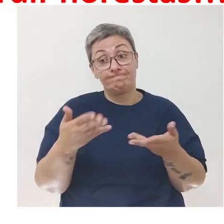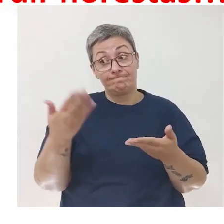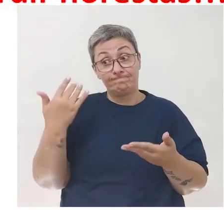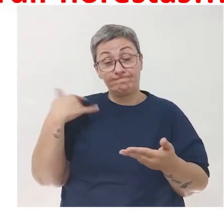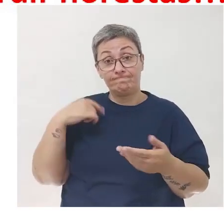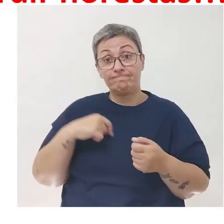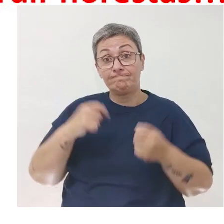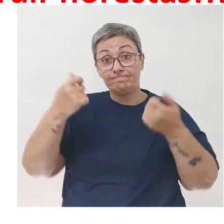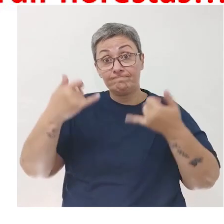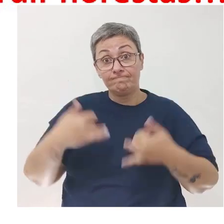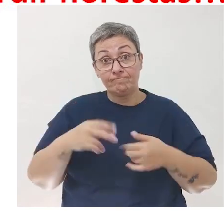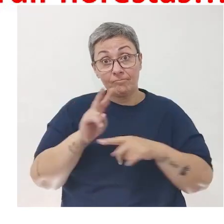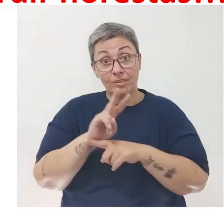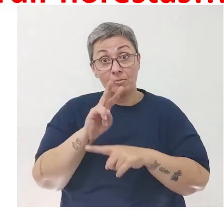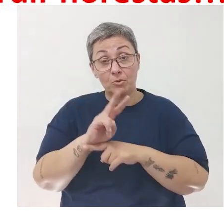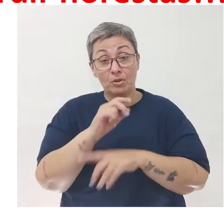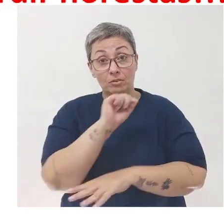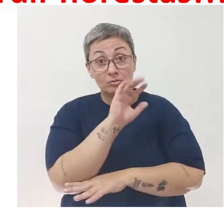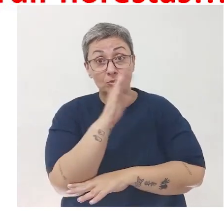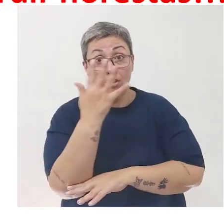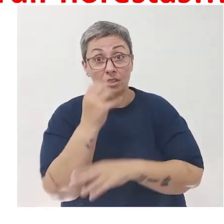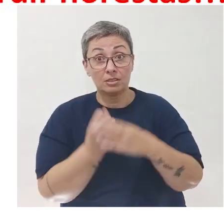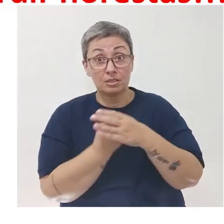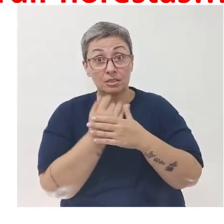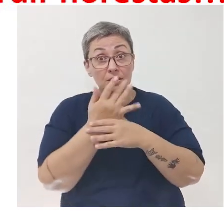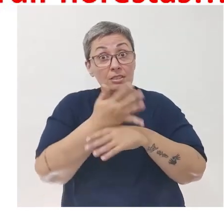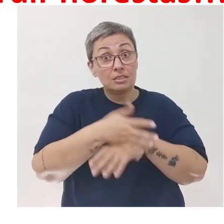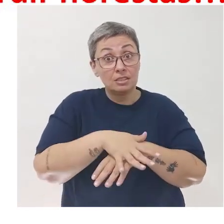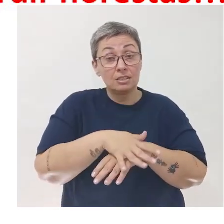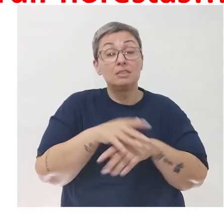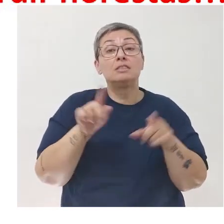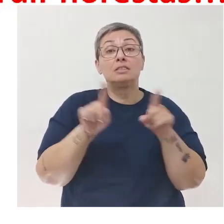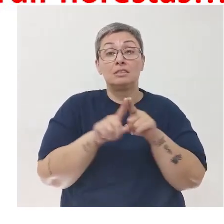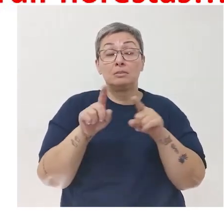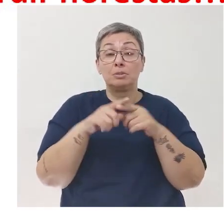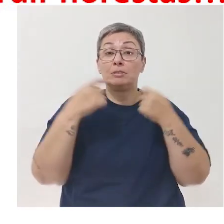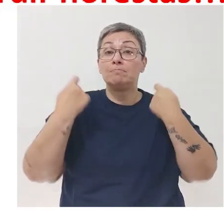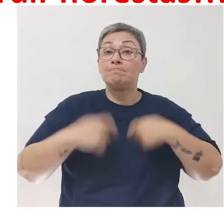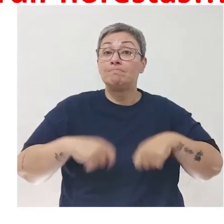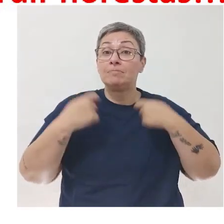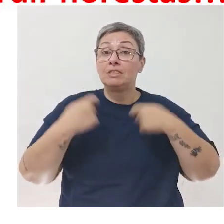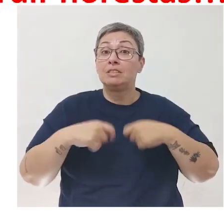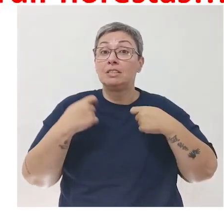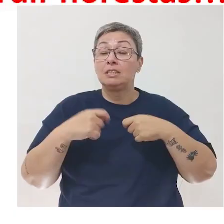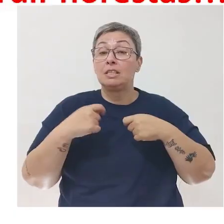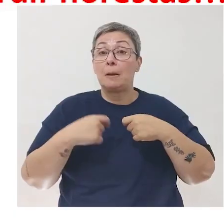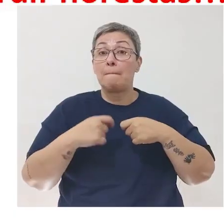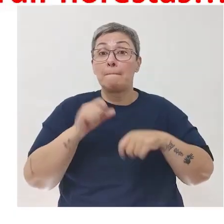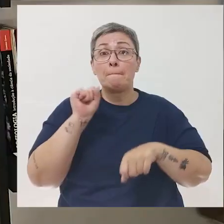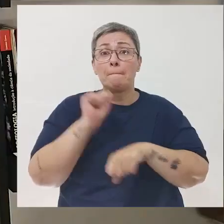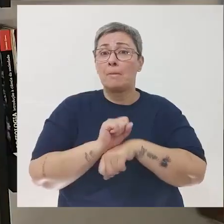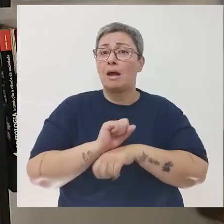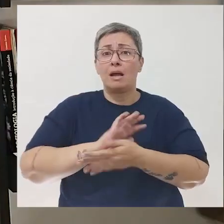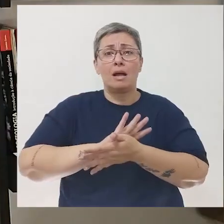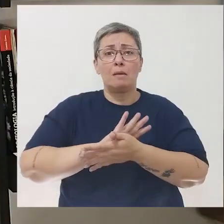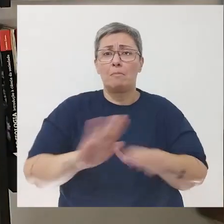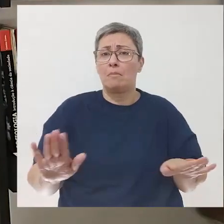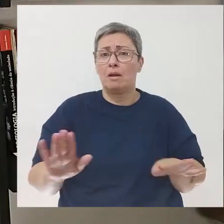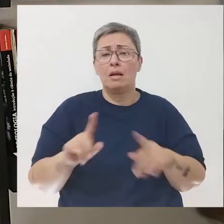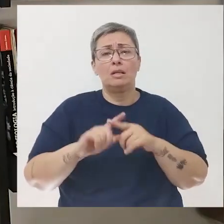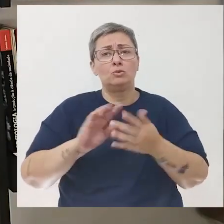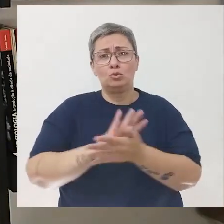agorinha, proteger as florestas e nascentes, né? A gente precisa, então, urgentemente parar de destruir nossas florestas,